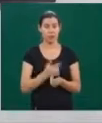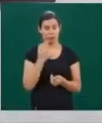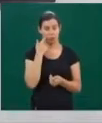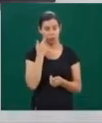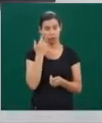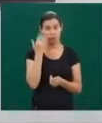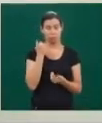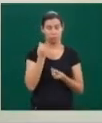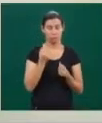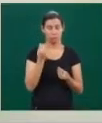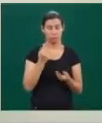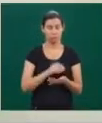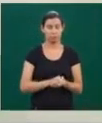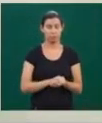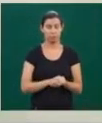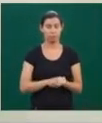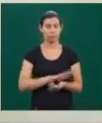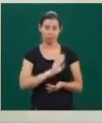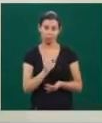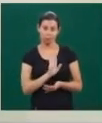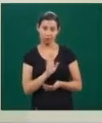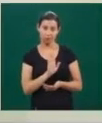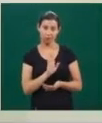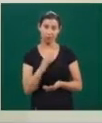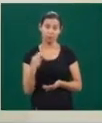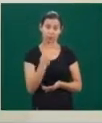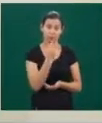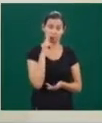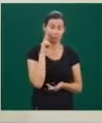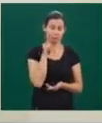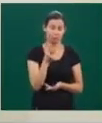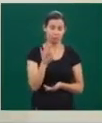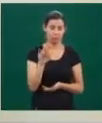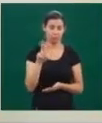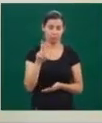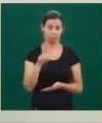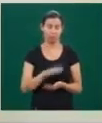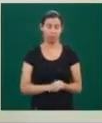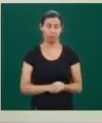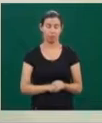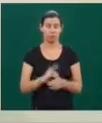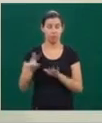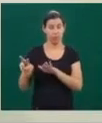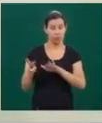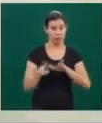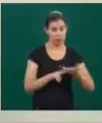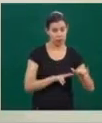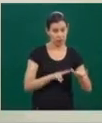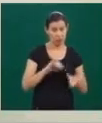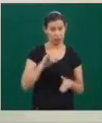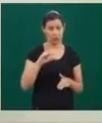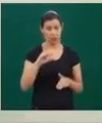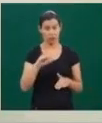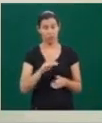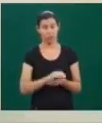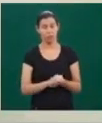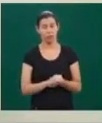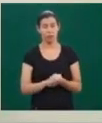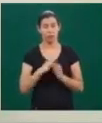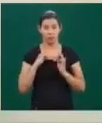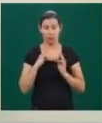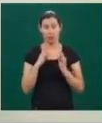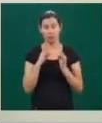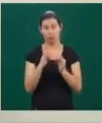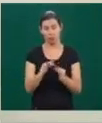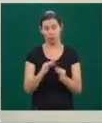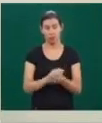mais detalhes. Olá, Flávia, a todos que assistem ao TVU Notícias. A Semana de Iniciação Científica Tecnológica da